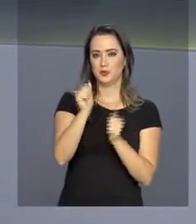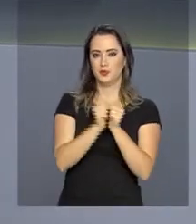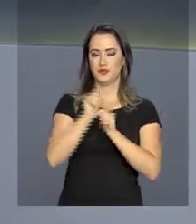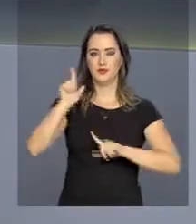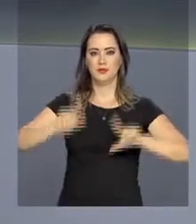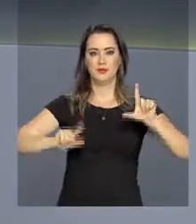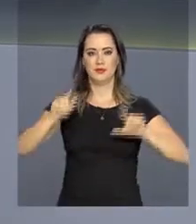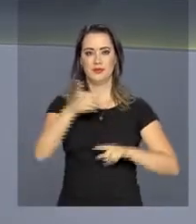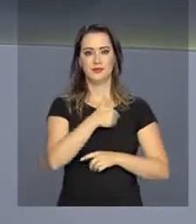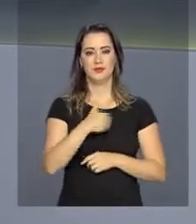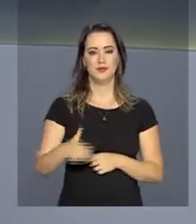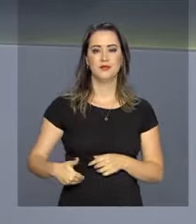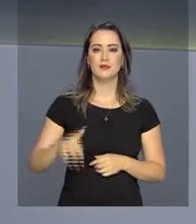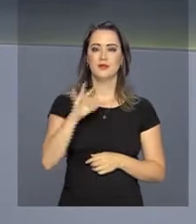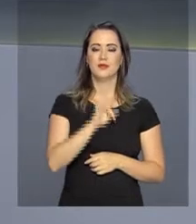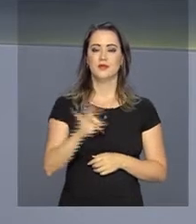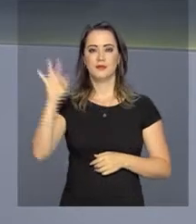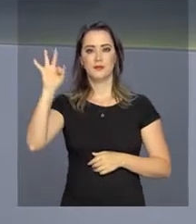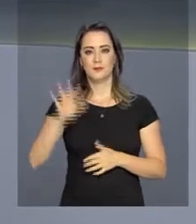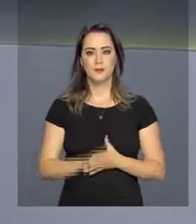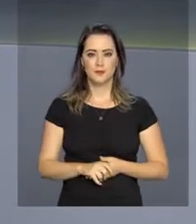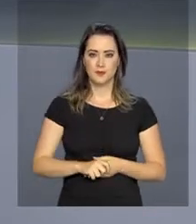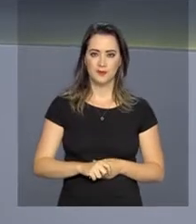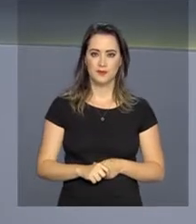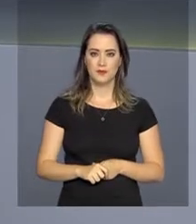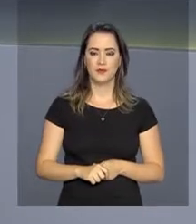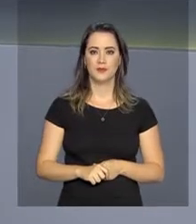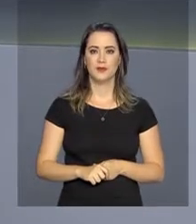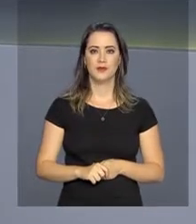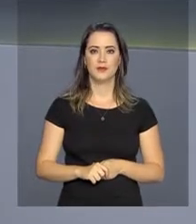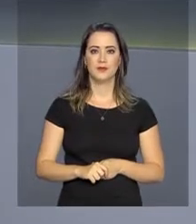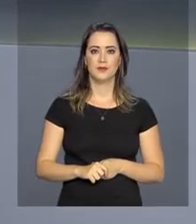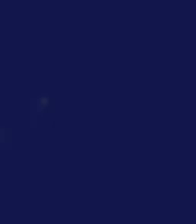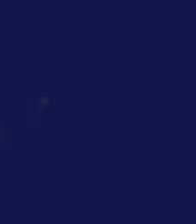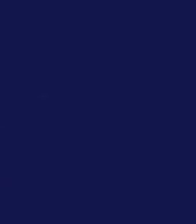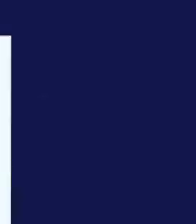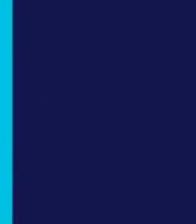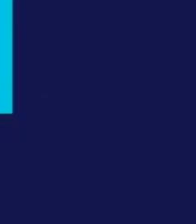continue com a gente aqui na nbr a tv do governo federal